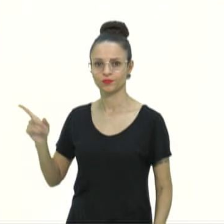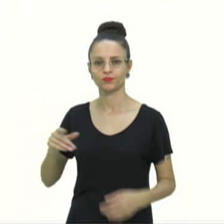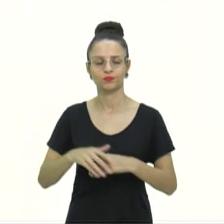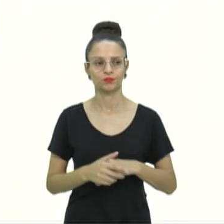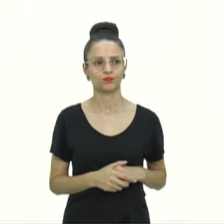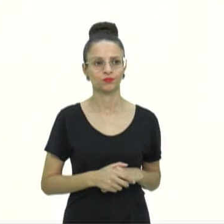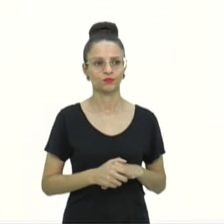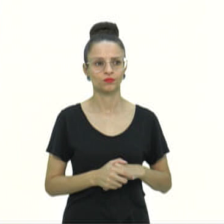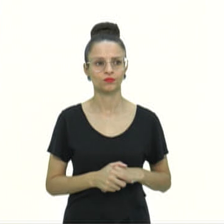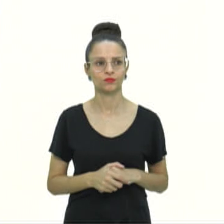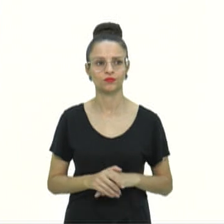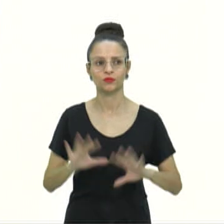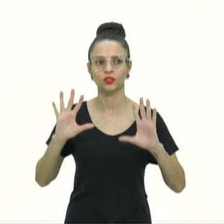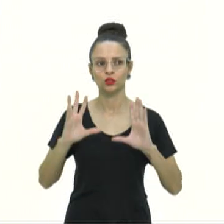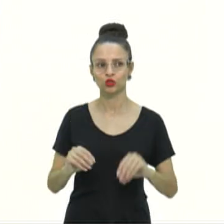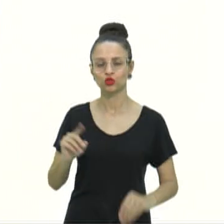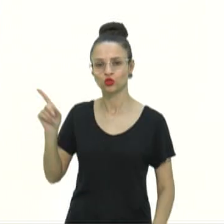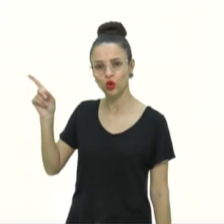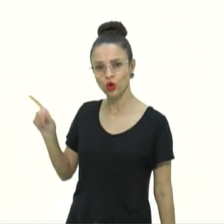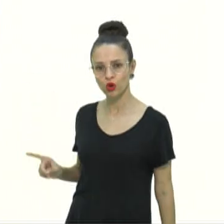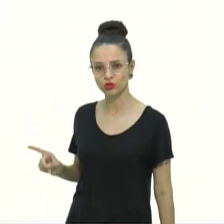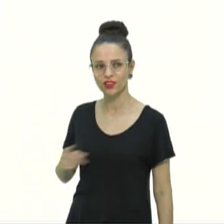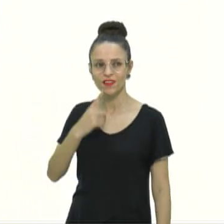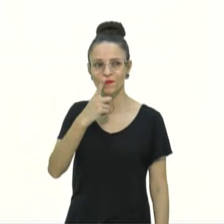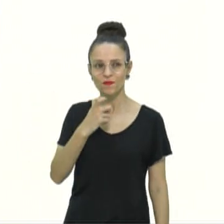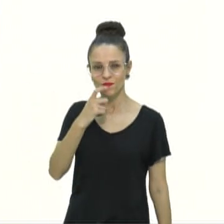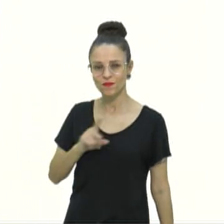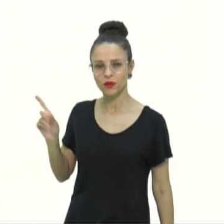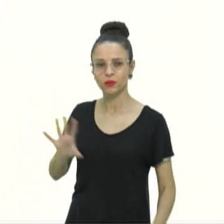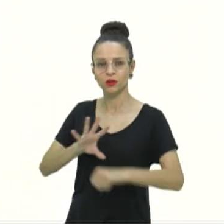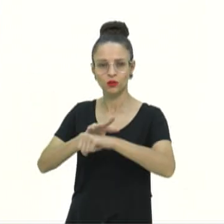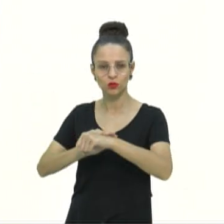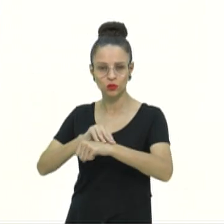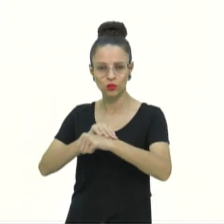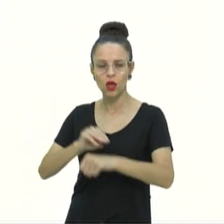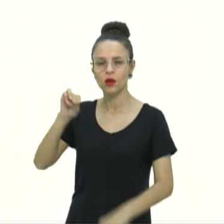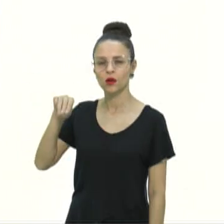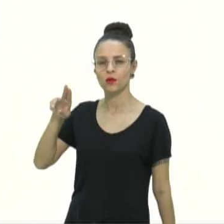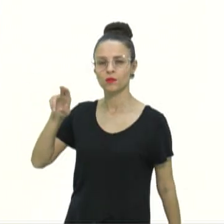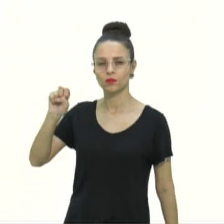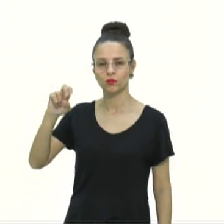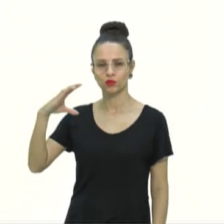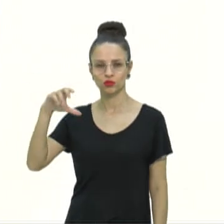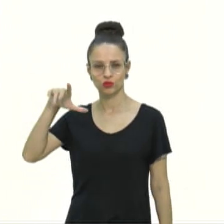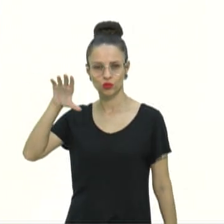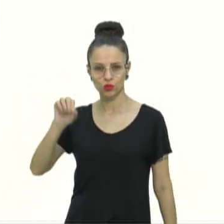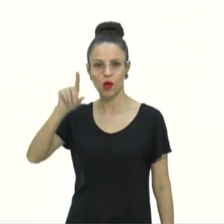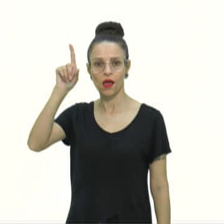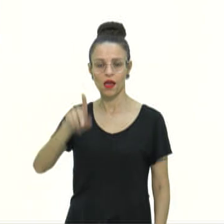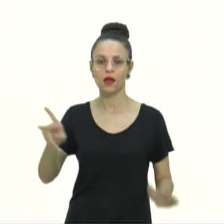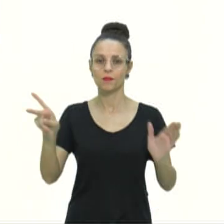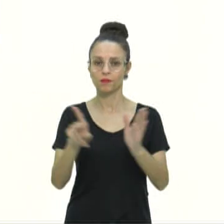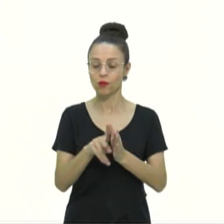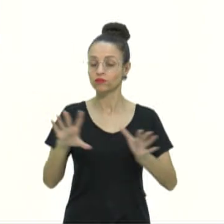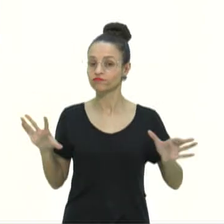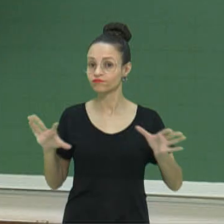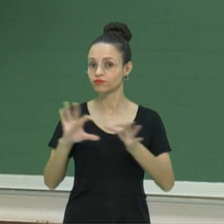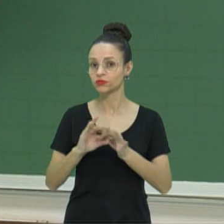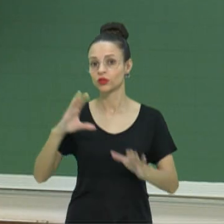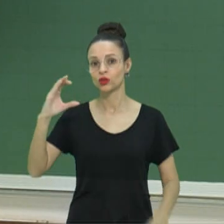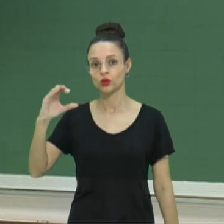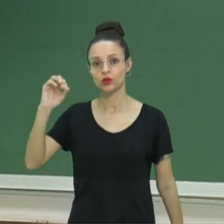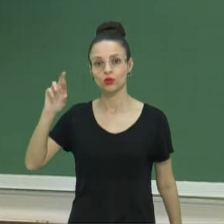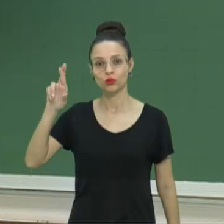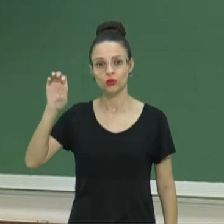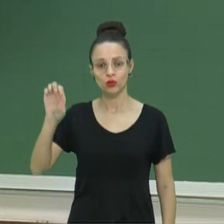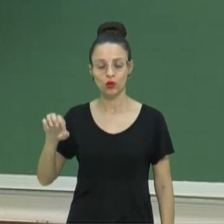Então, todos esses músculos aqui são retratados, são colocados como músculos do core. Então, são os